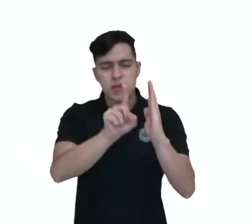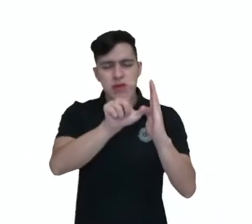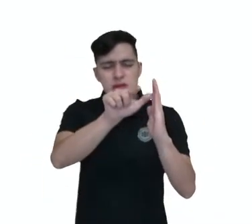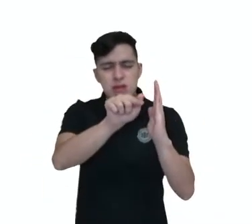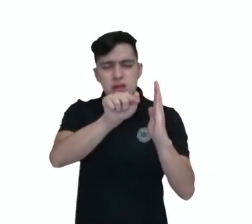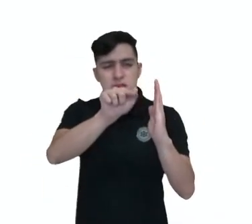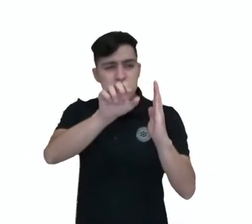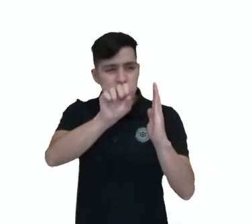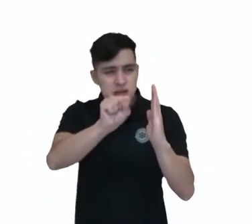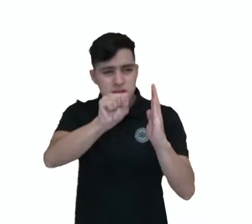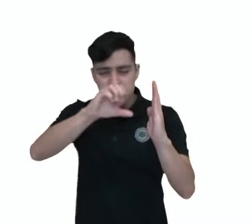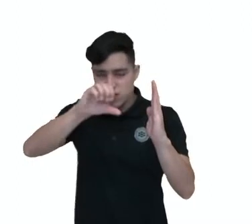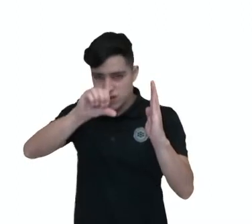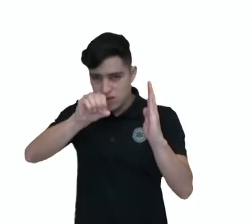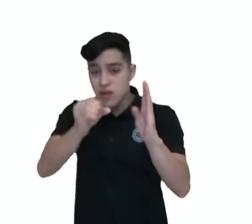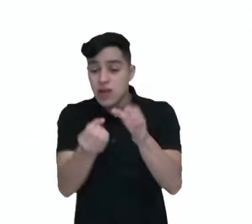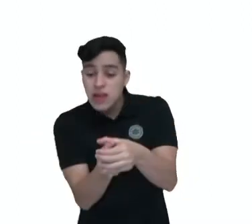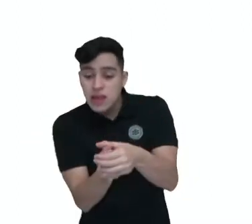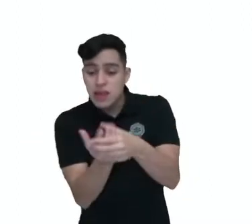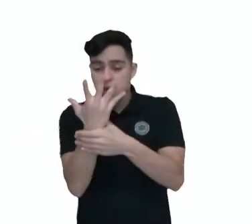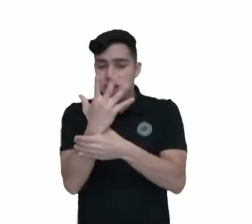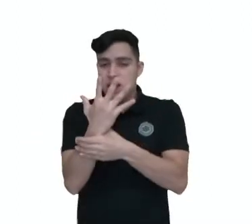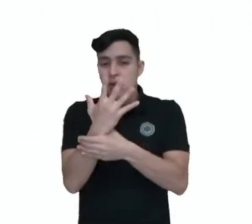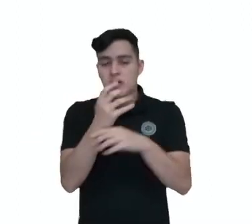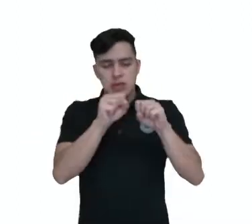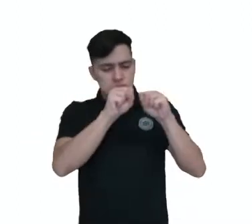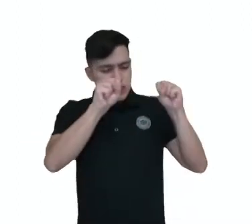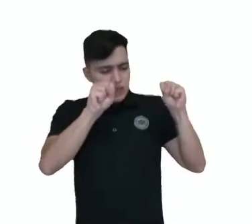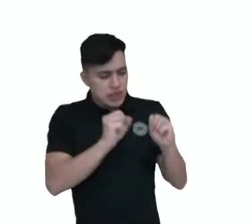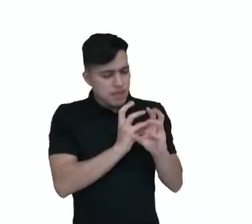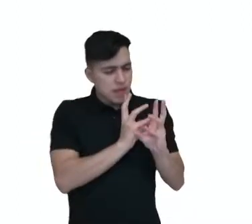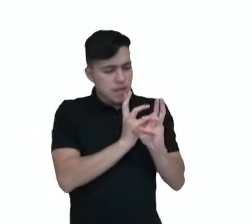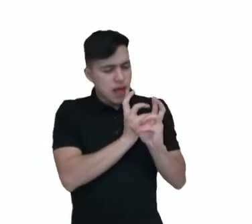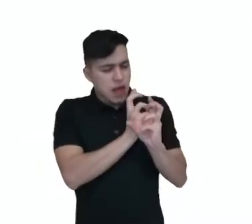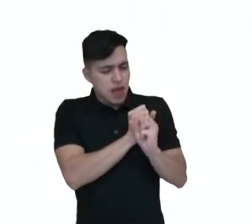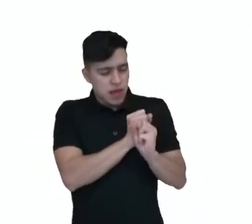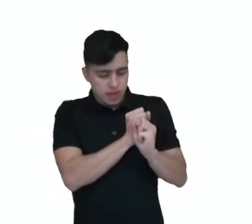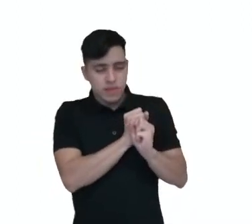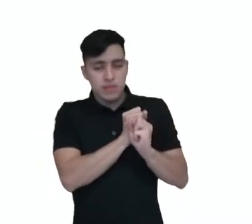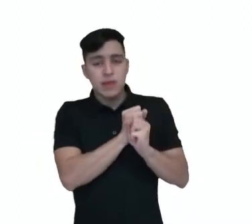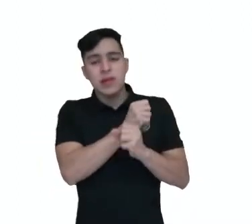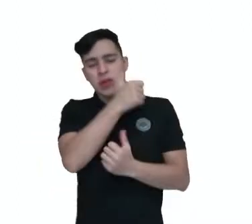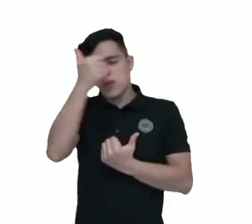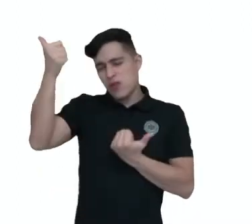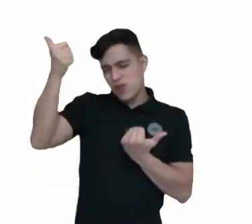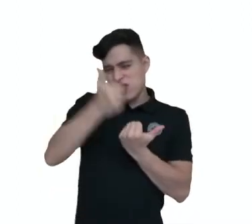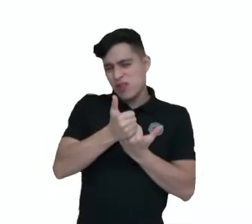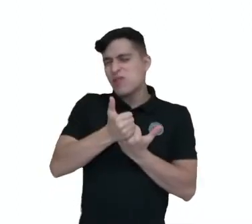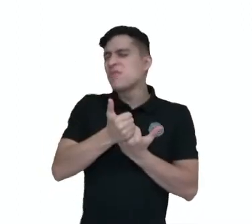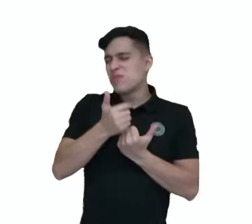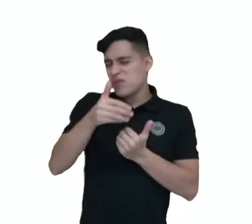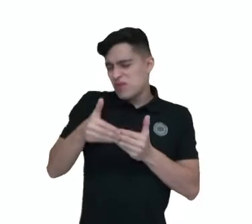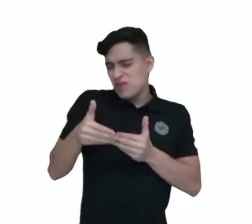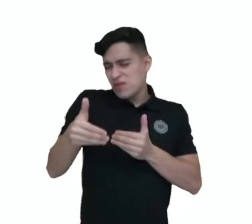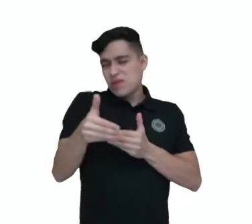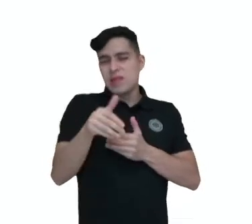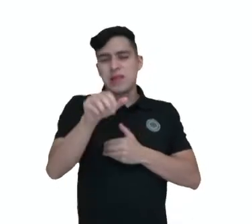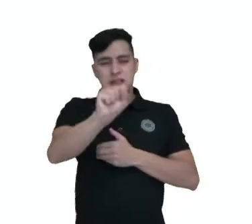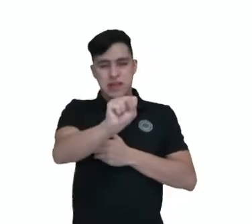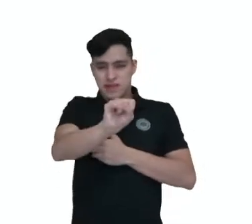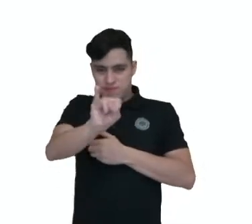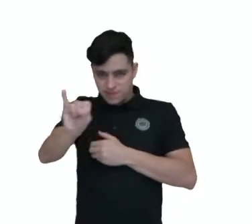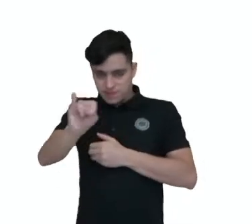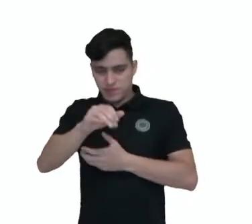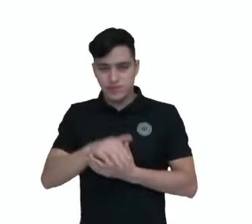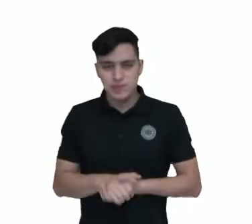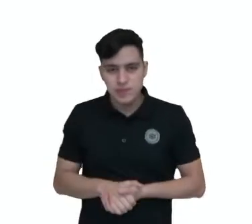foi criado o sistema métrico decimal, depois substituído pelo Sistema Internacional de Unidades,